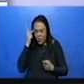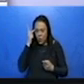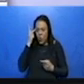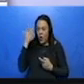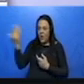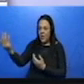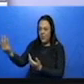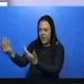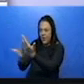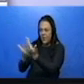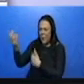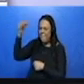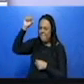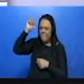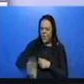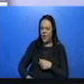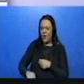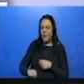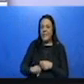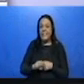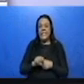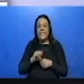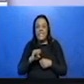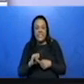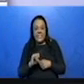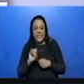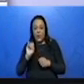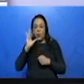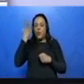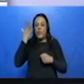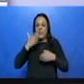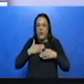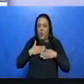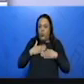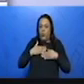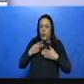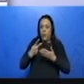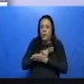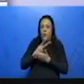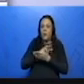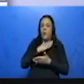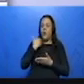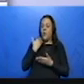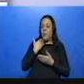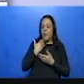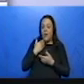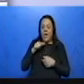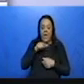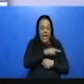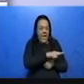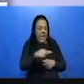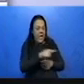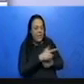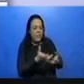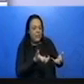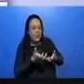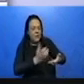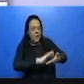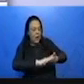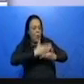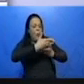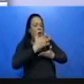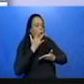mancha negra, se alguma coisa me acontecer, não se esqueça que o que eles querem é o meu velho baú. E nesse caso,